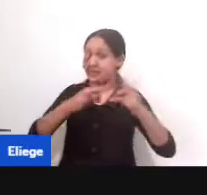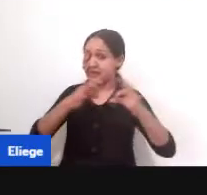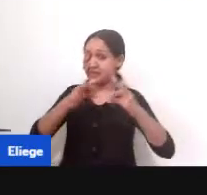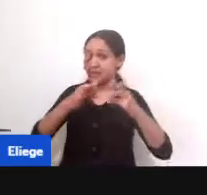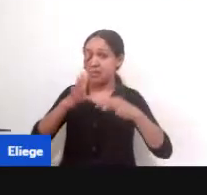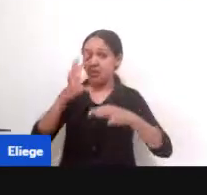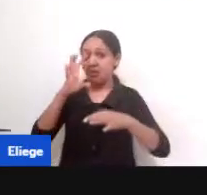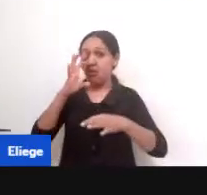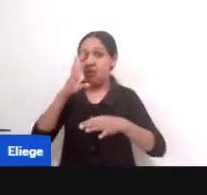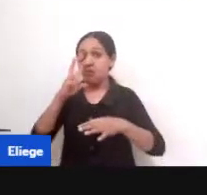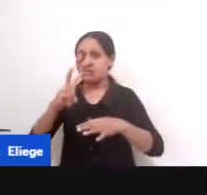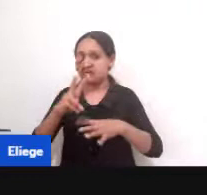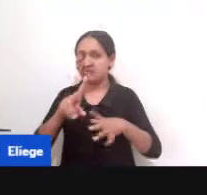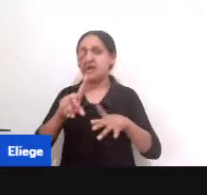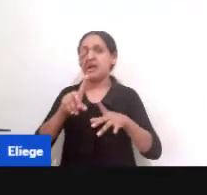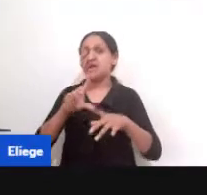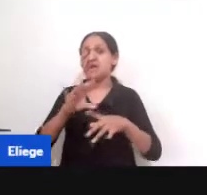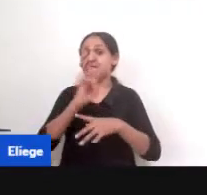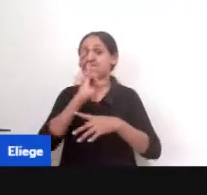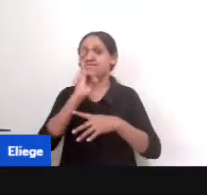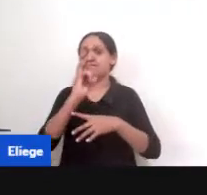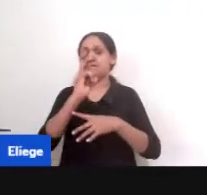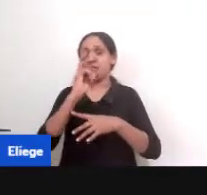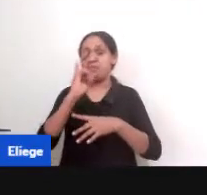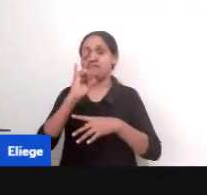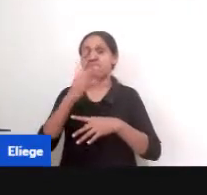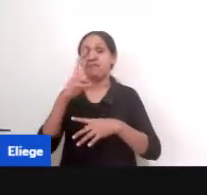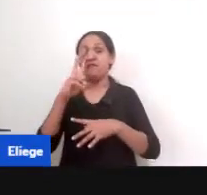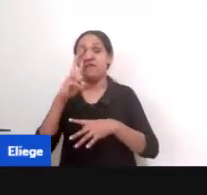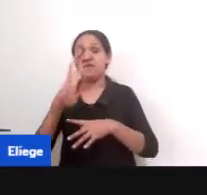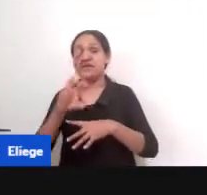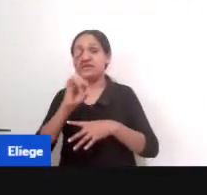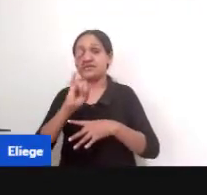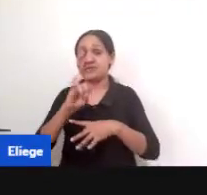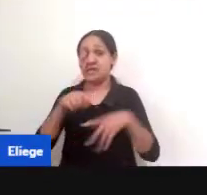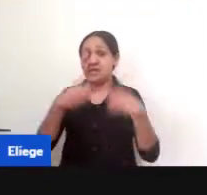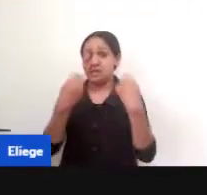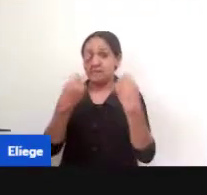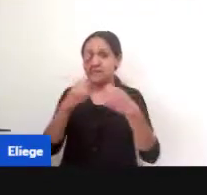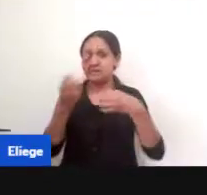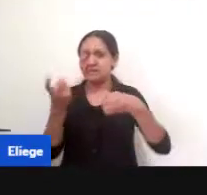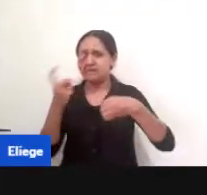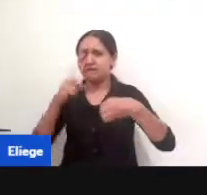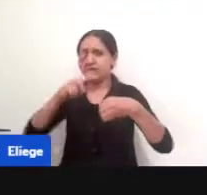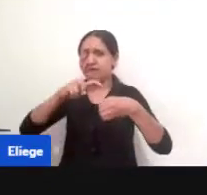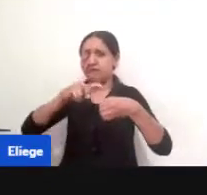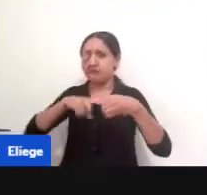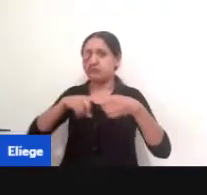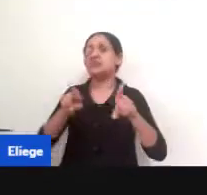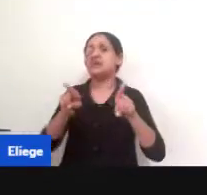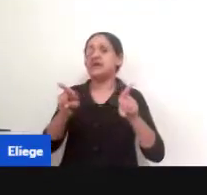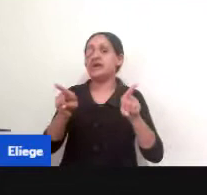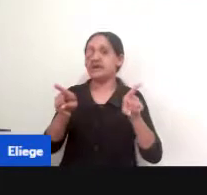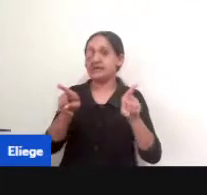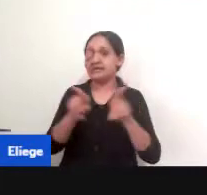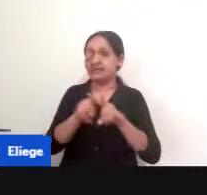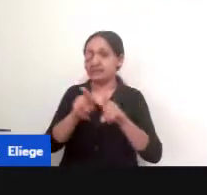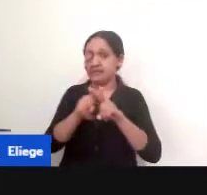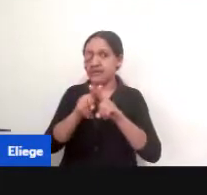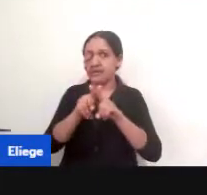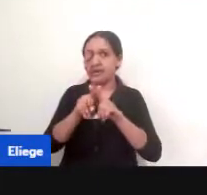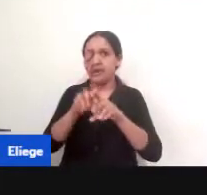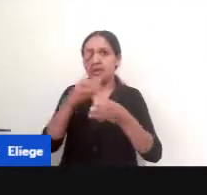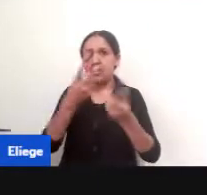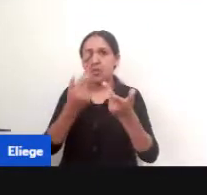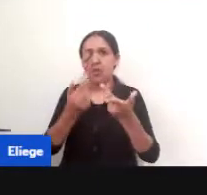e, principalmente, eu vou ver se eu preciso retomar essa habilidade do ano anterior, que